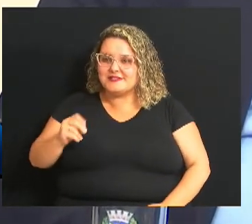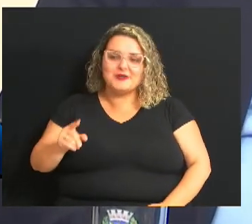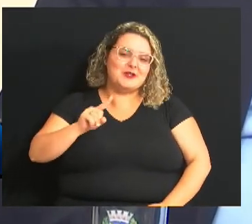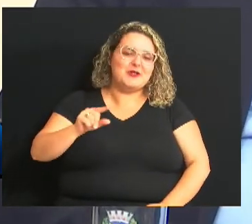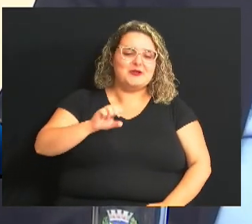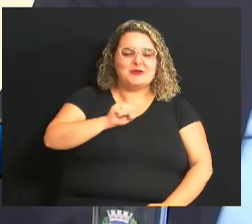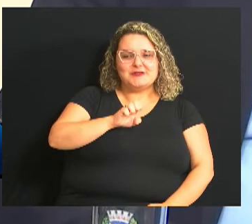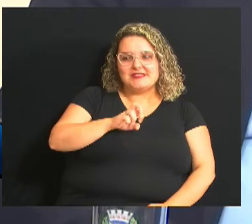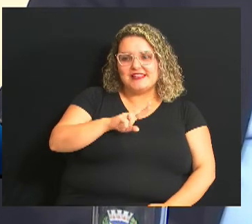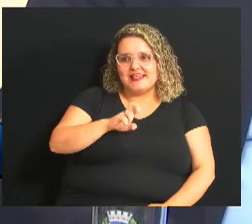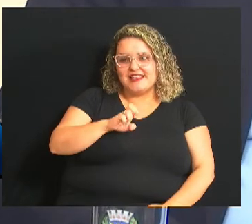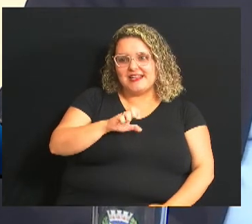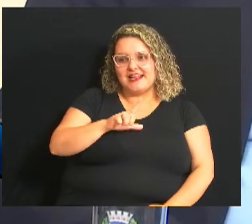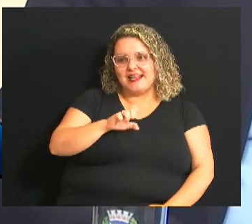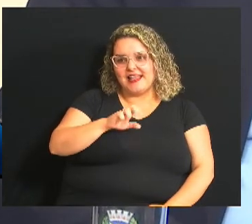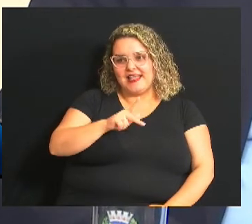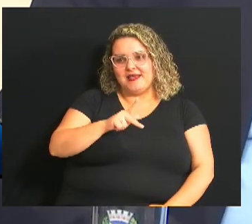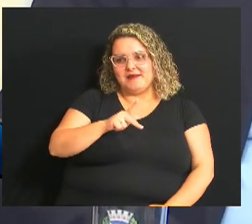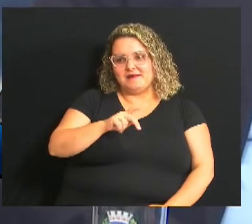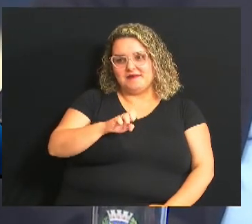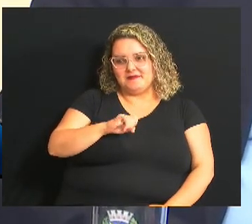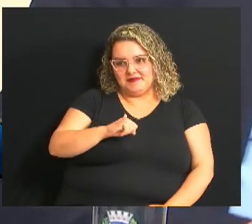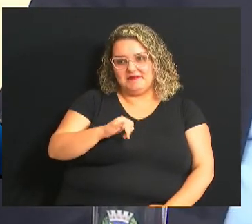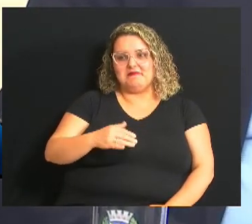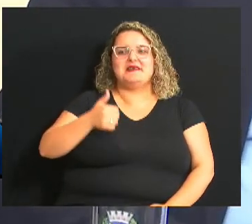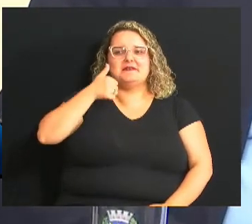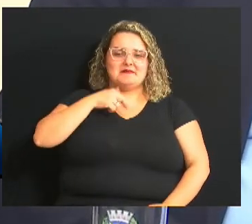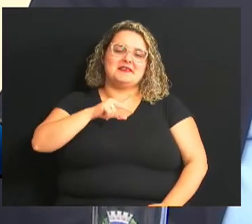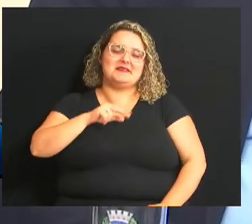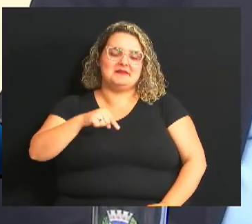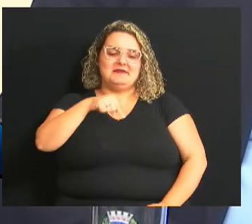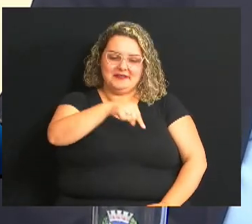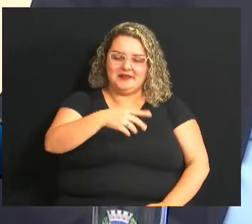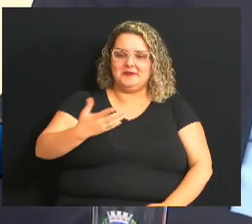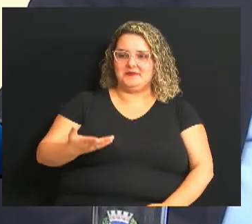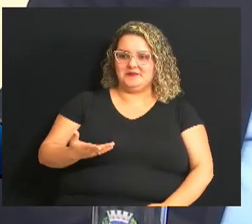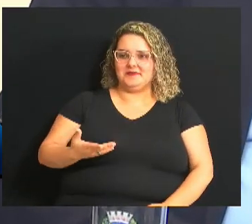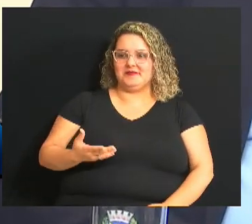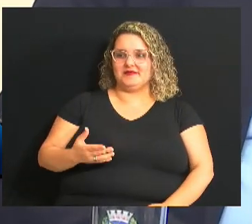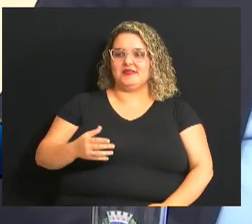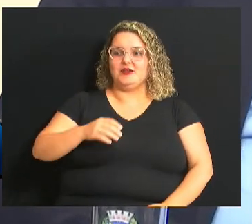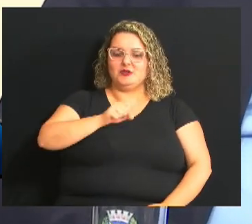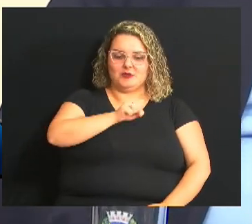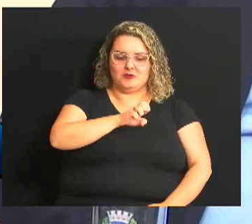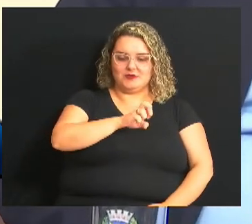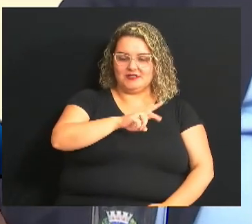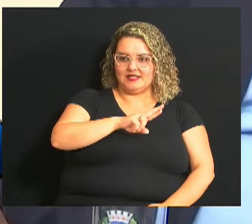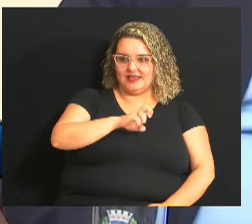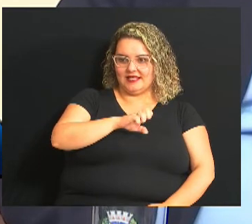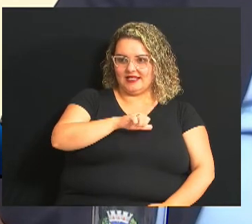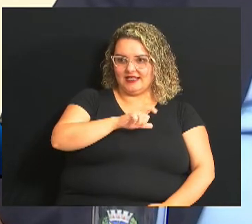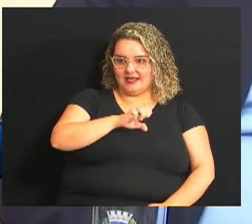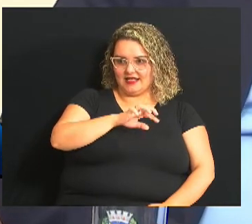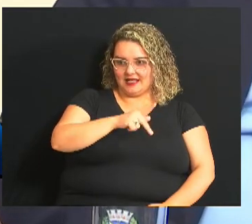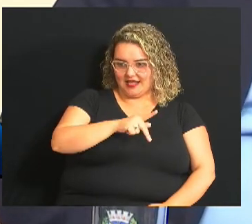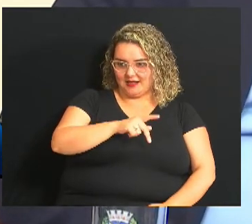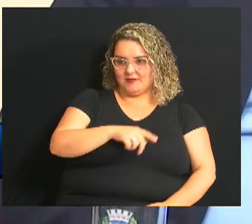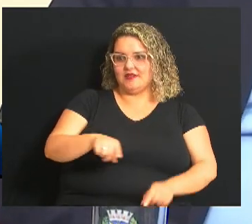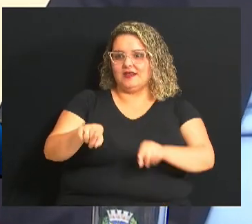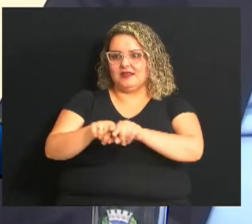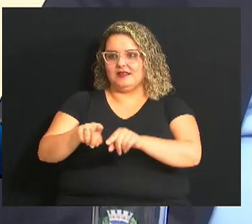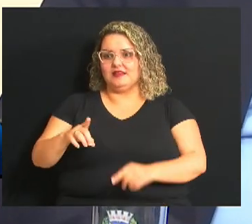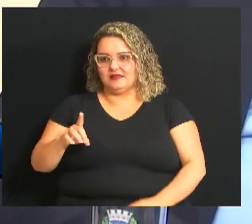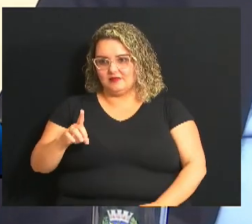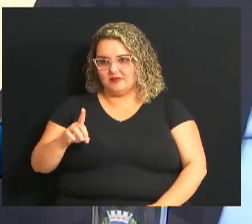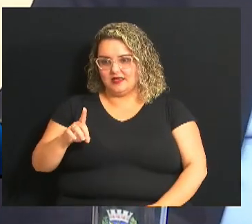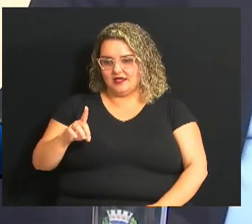irmãs foram para o Serelepe. Para quem não conhece, tanto o Serelepe como o Matozinho, Serelepe agora Doctus, e